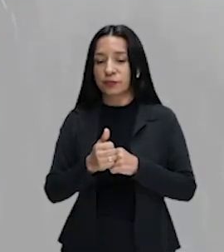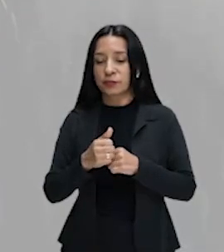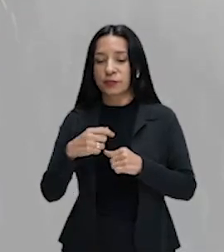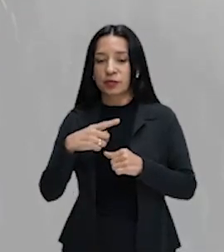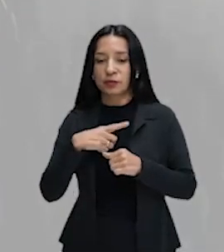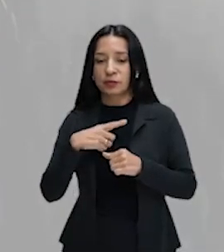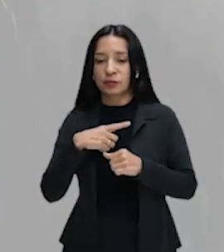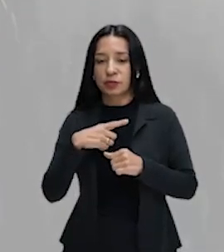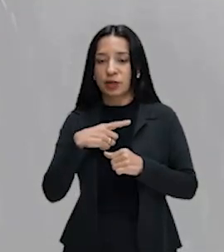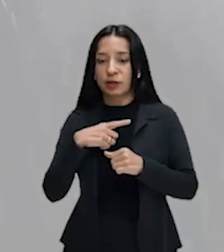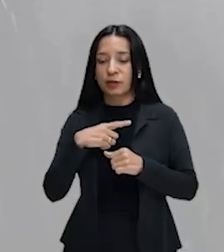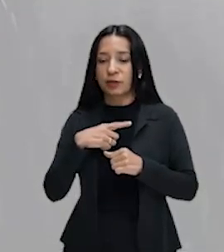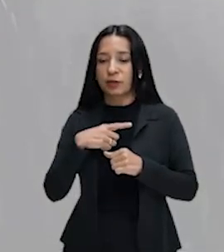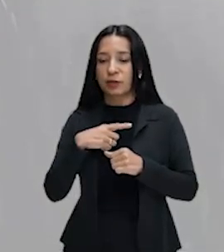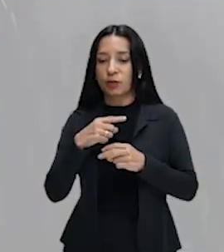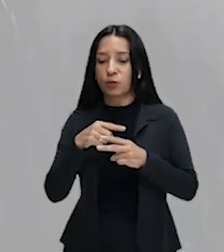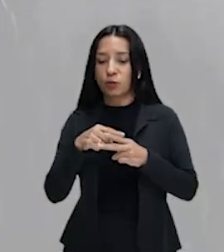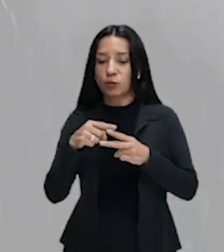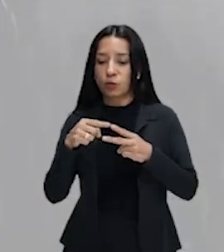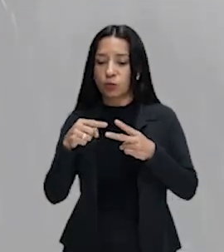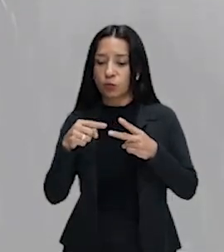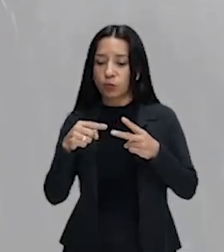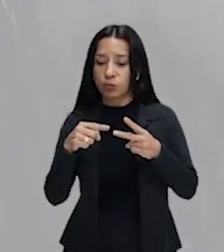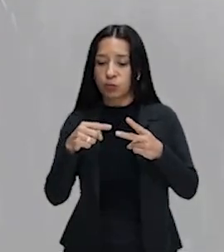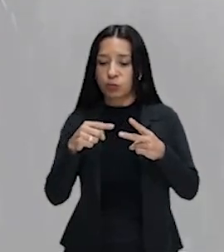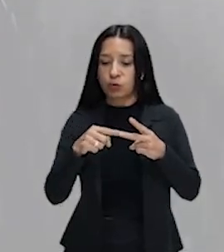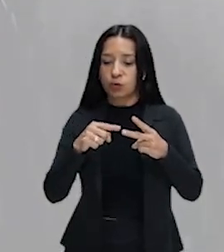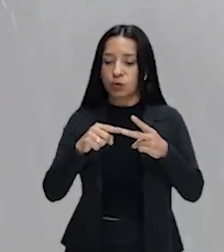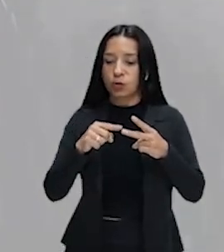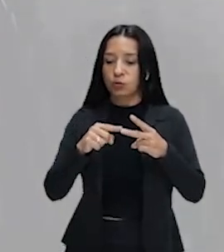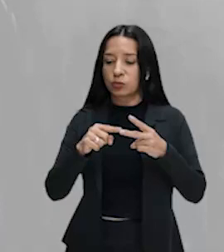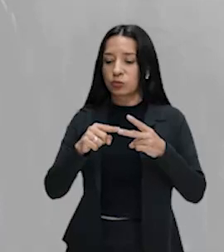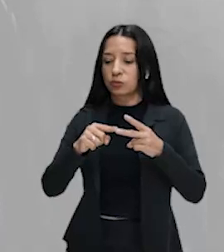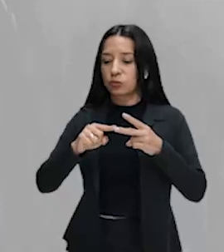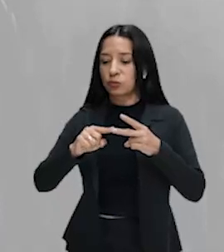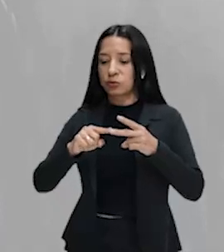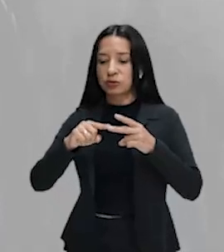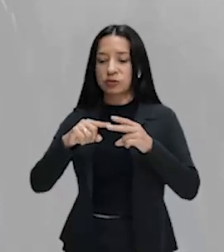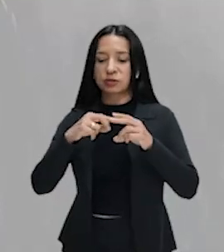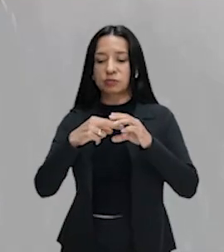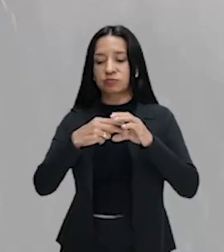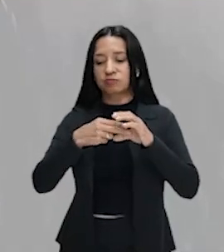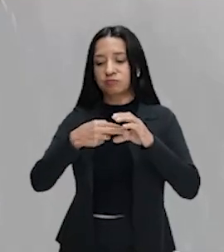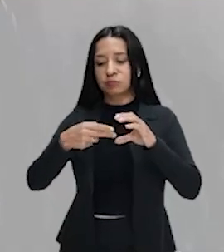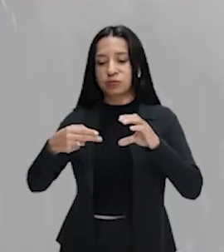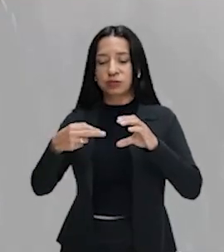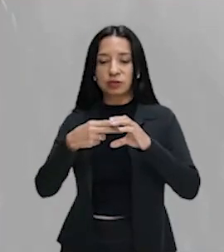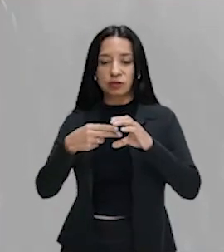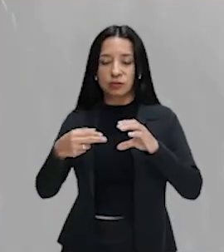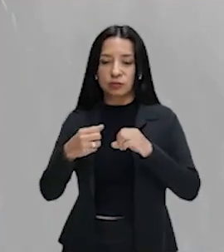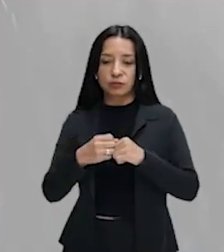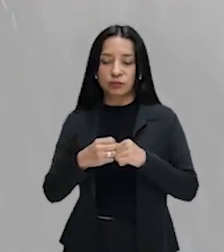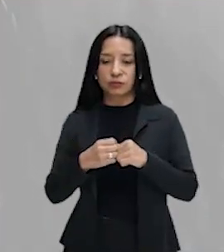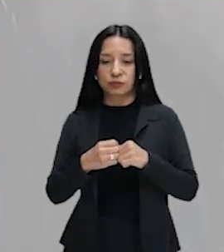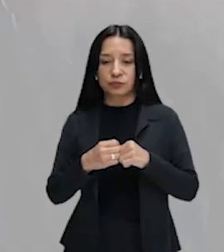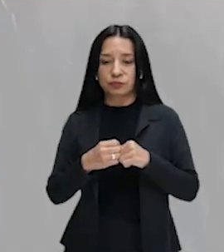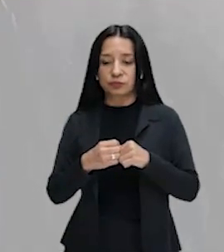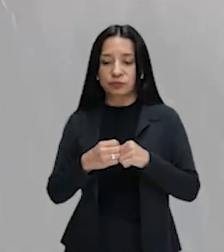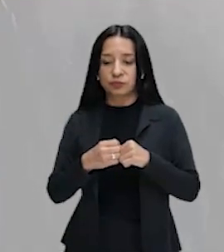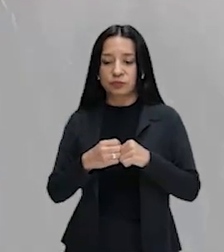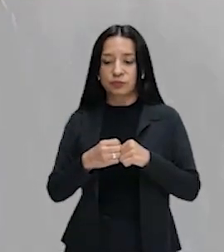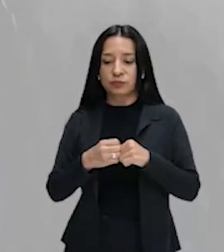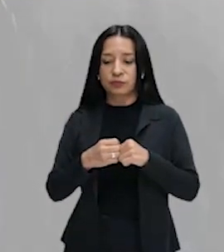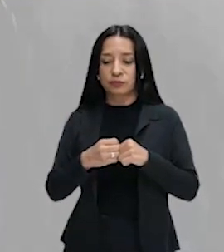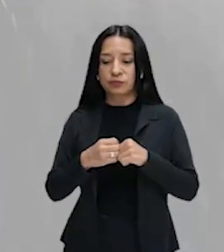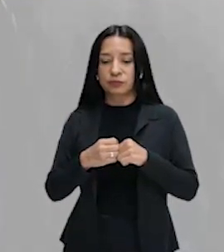de dois alelos dominantes, um alelo dominante de cada gene. O alelo dominante do gene B e o alelo